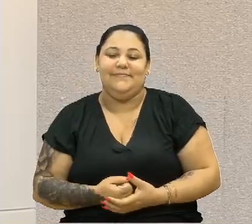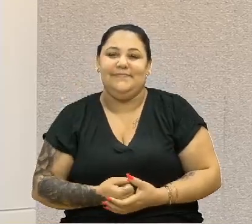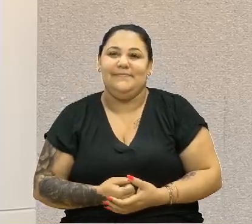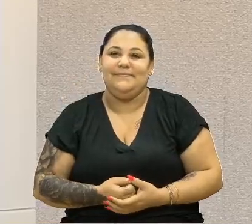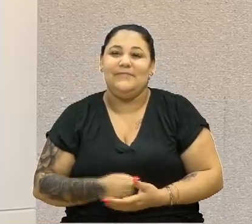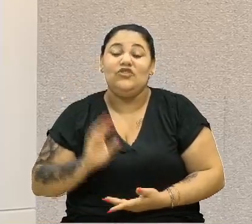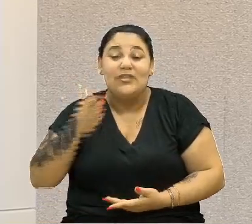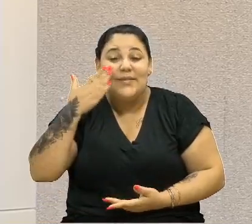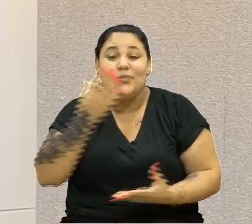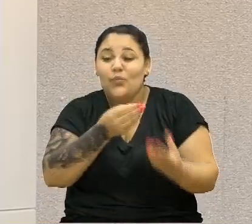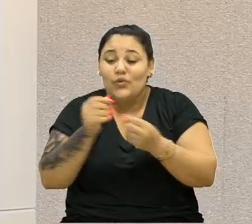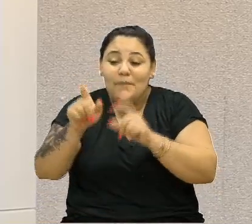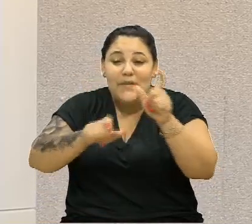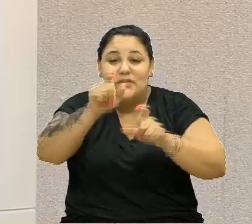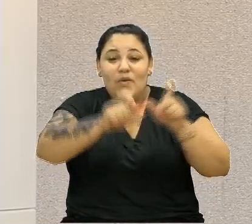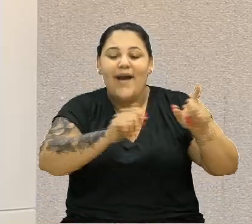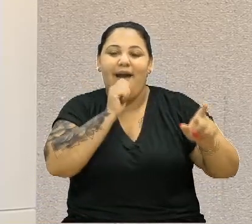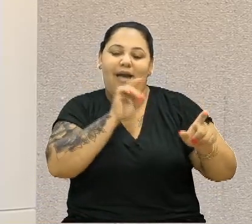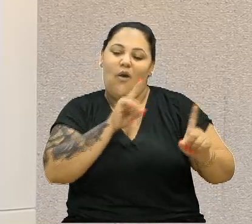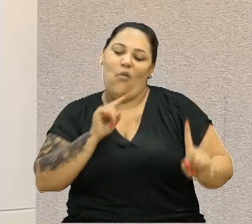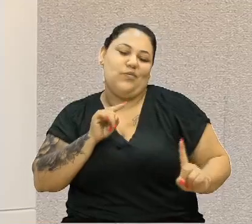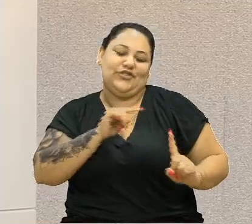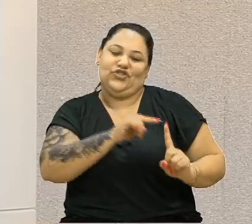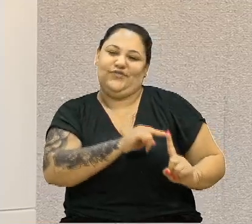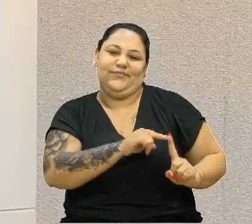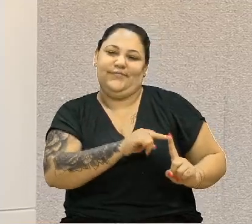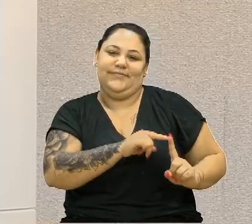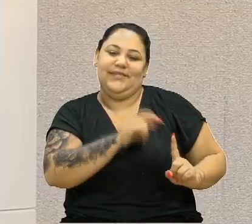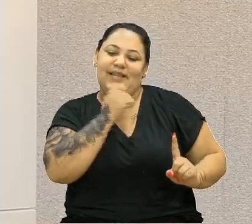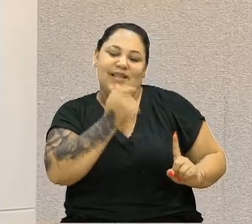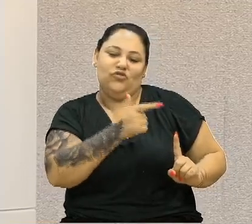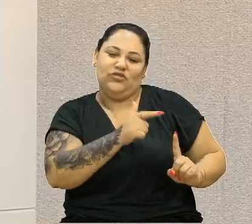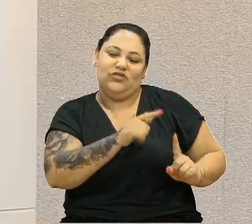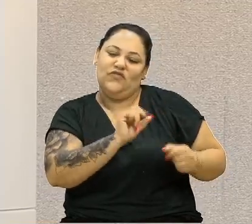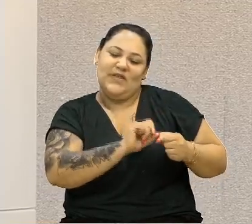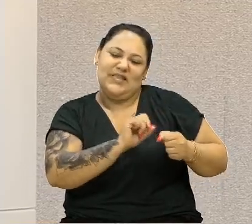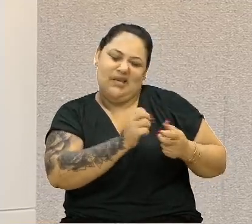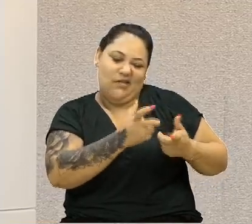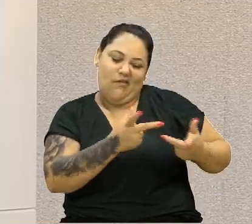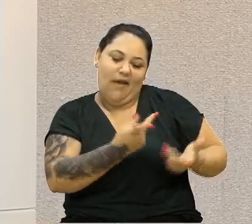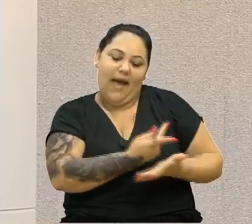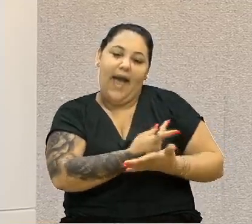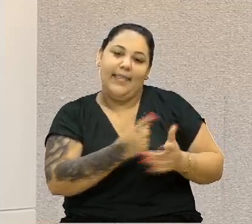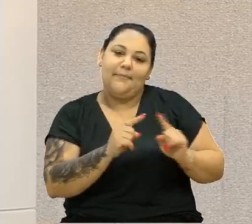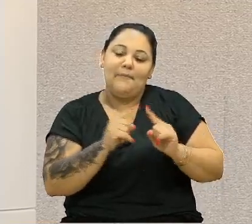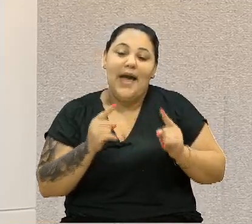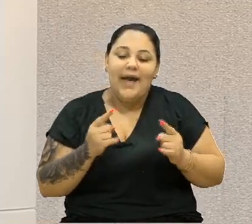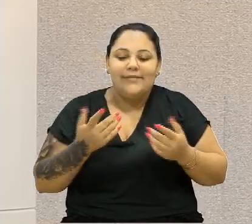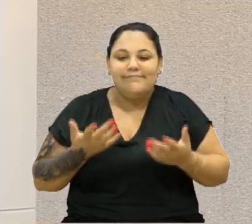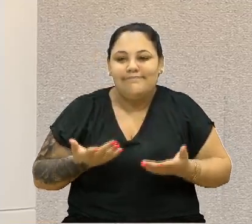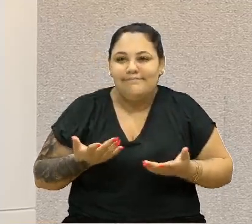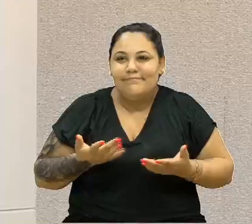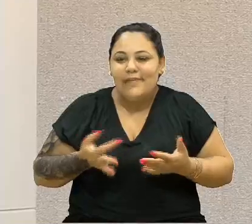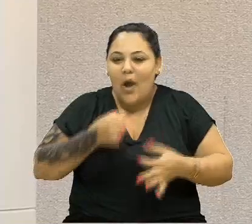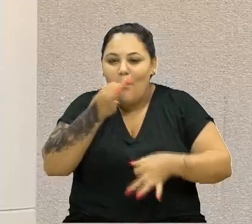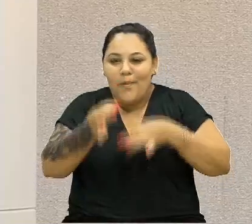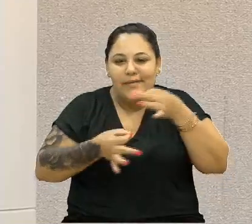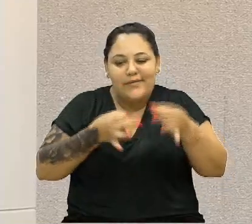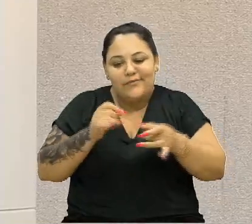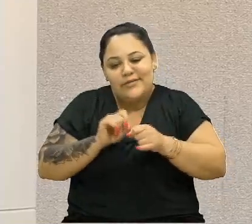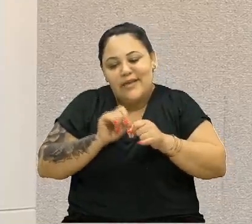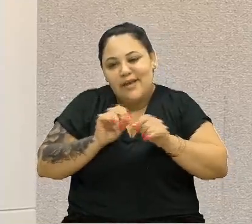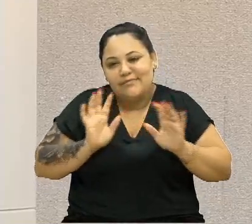muitas pessoas até não tiveram a intenção de fazer o que fizeram, mas devido a posições fizeram.